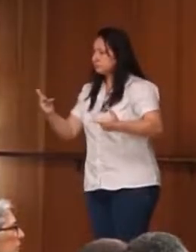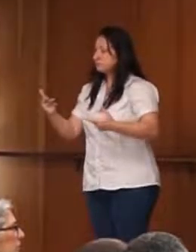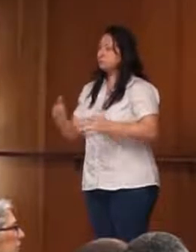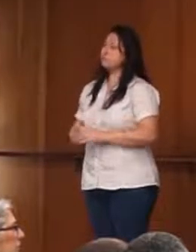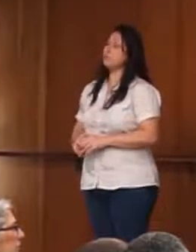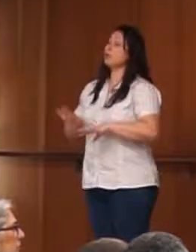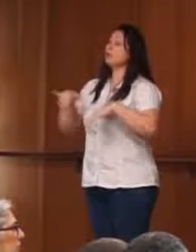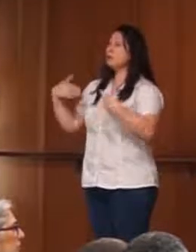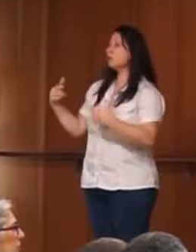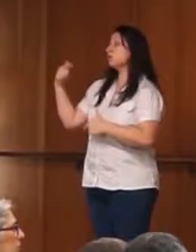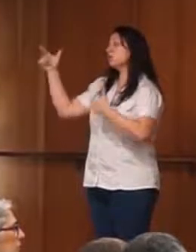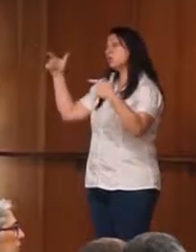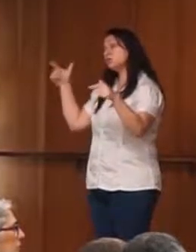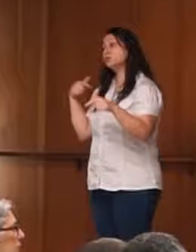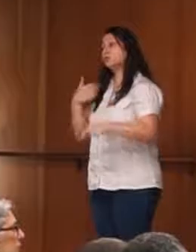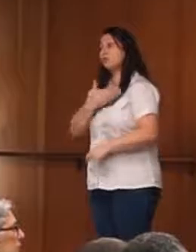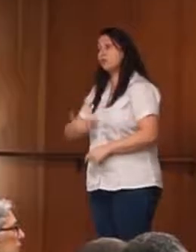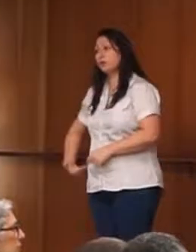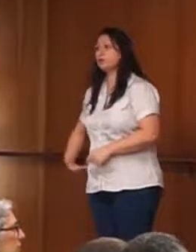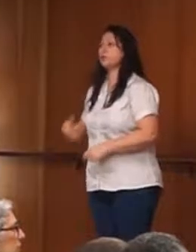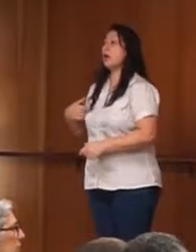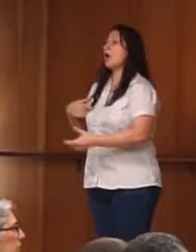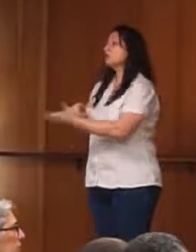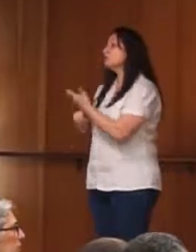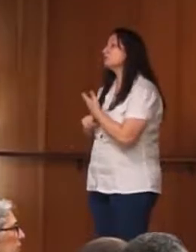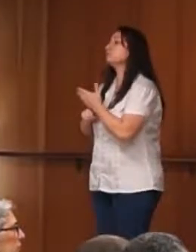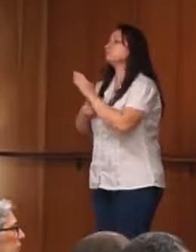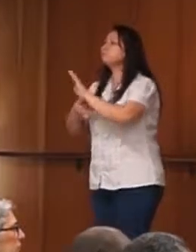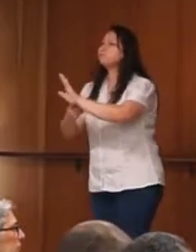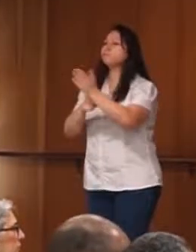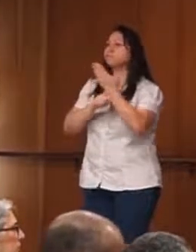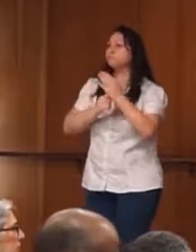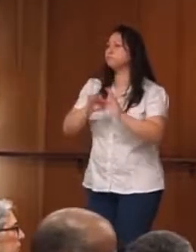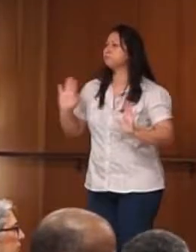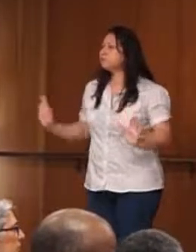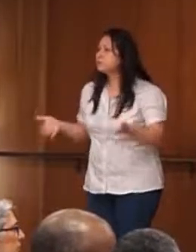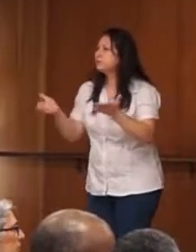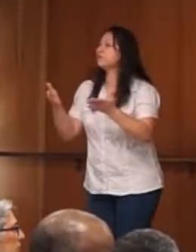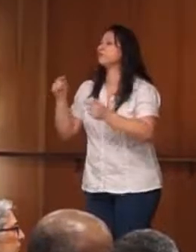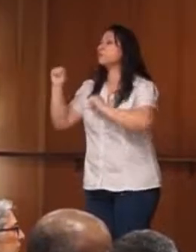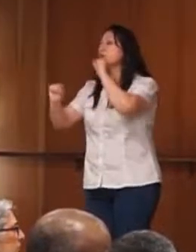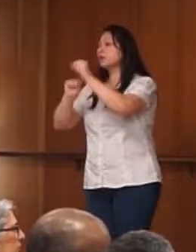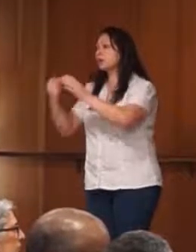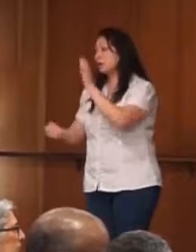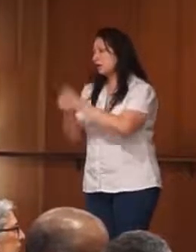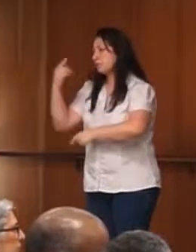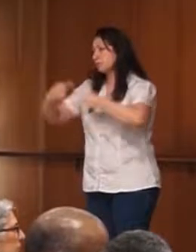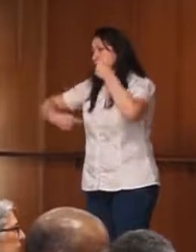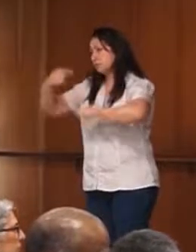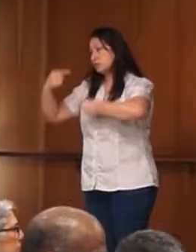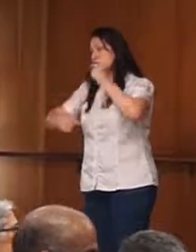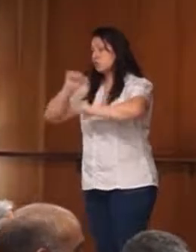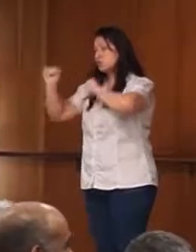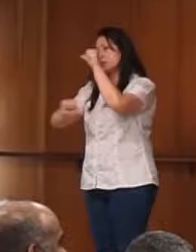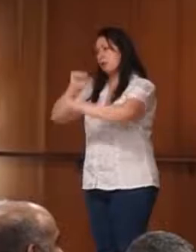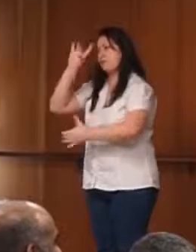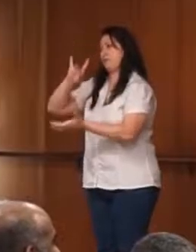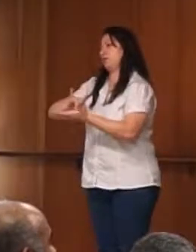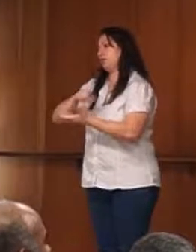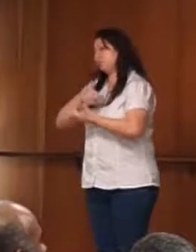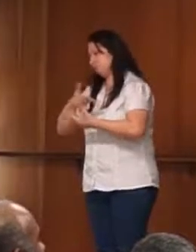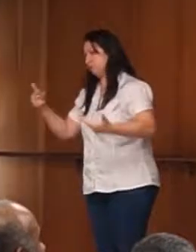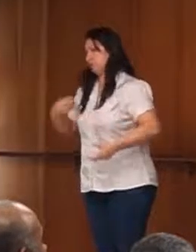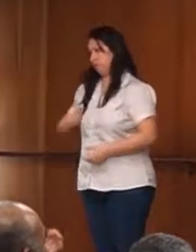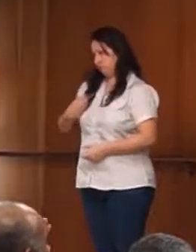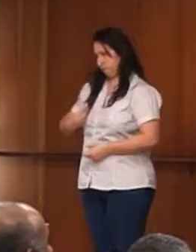diferentes governos têm buscado atender às demandas dos movimentos negros para a formulação de políticas públicas para alterar essa realidade. Em maio